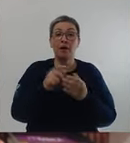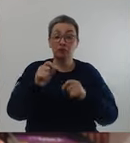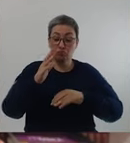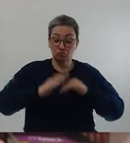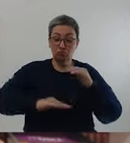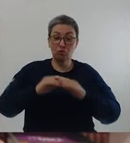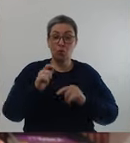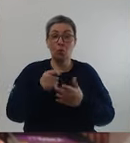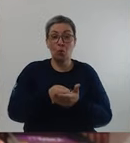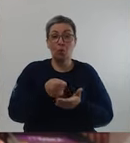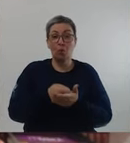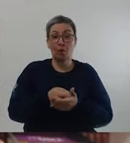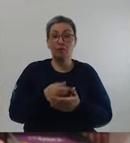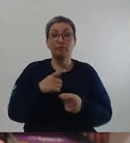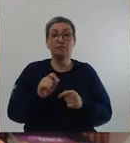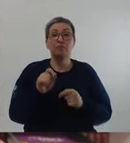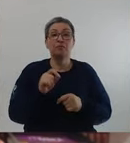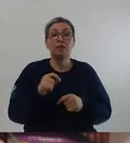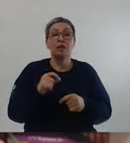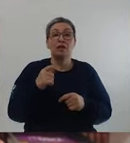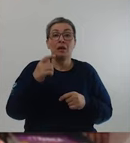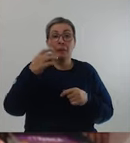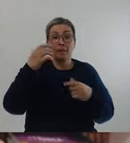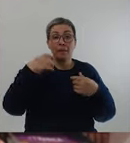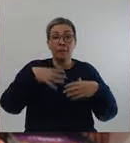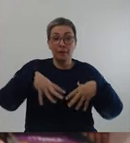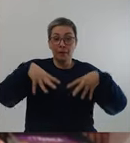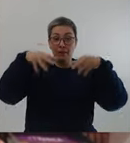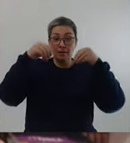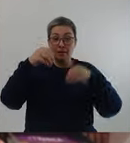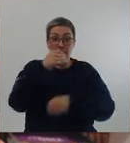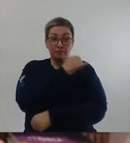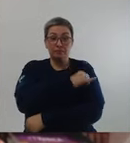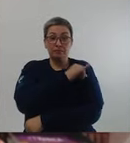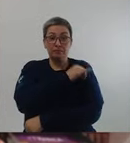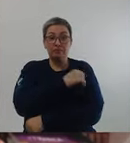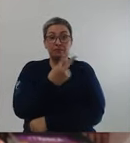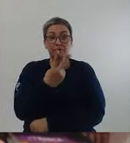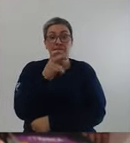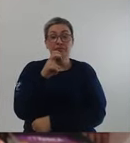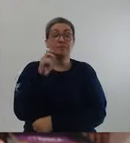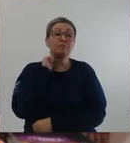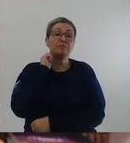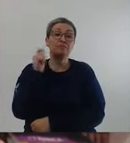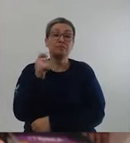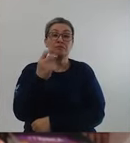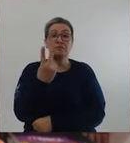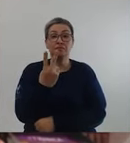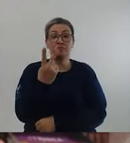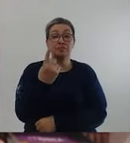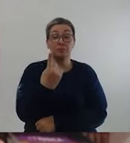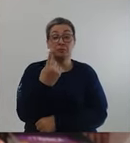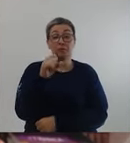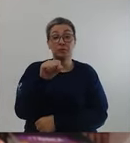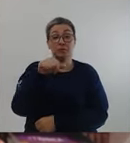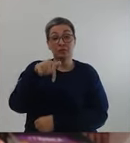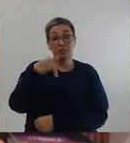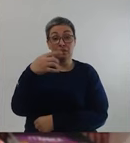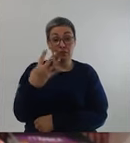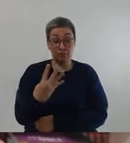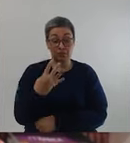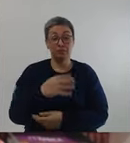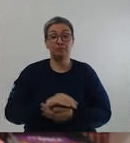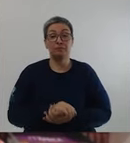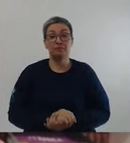faça executar. Palácio do Rio de Janeiro, em 25 de abril de